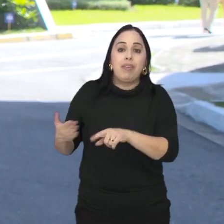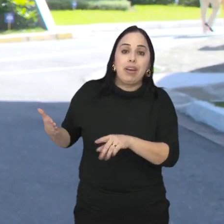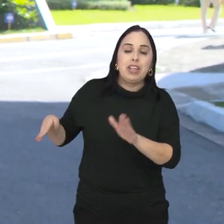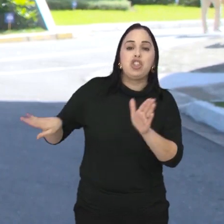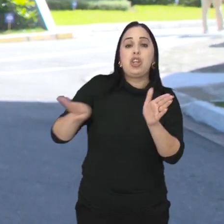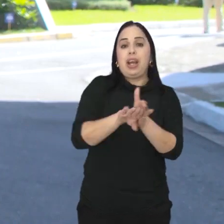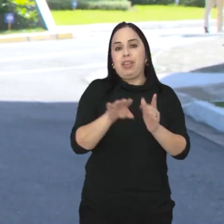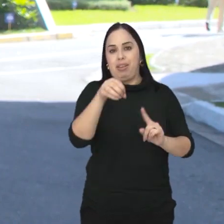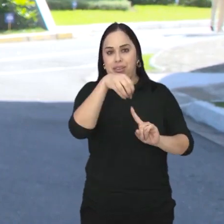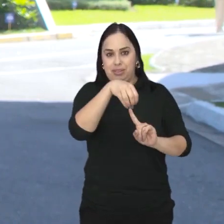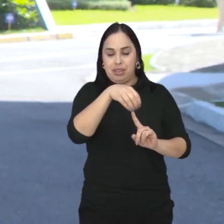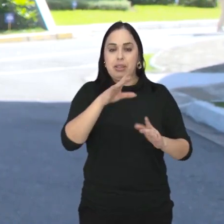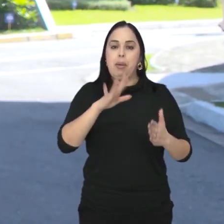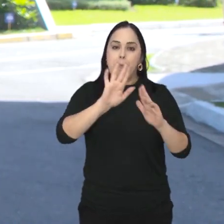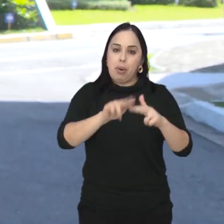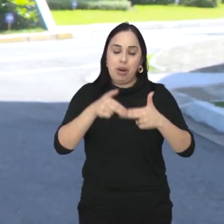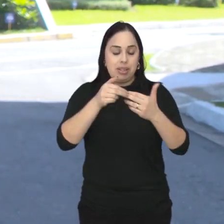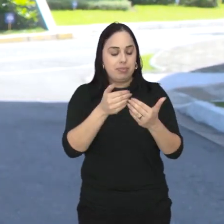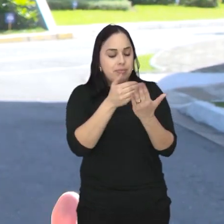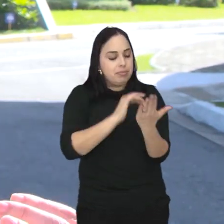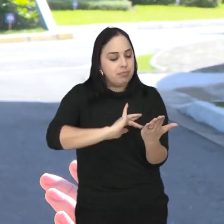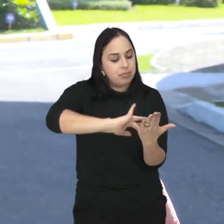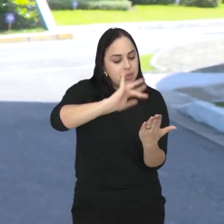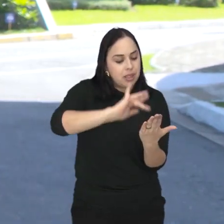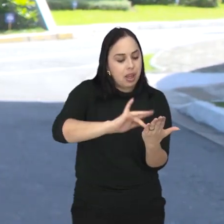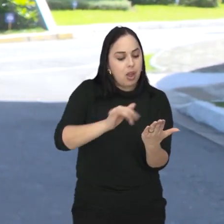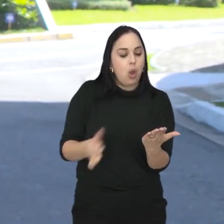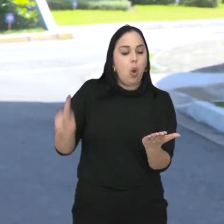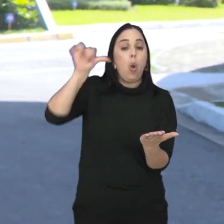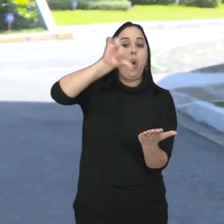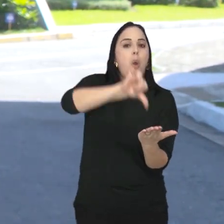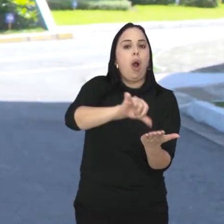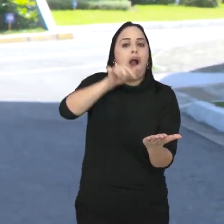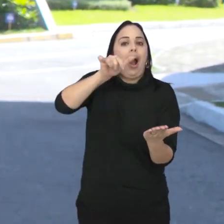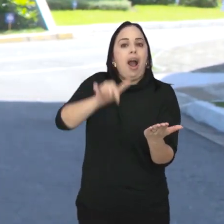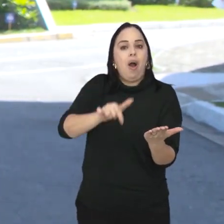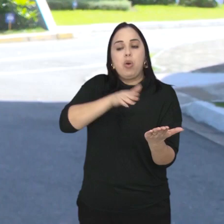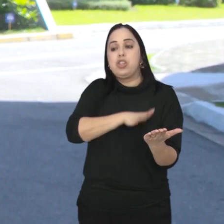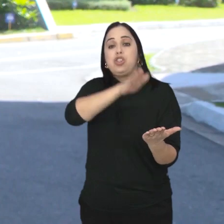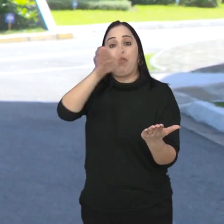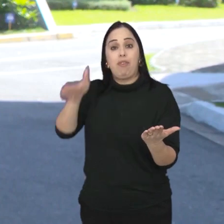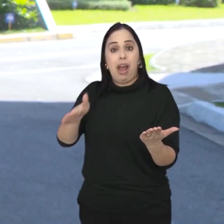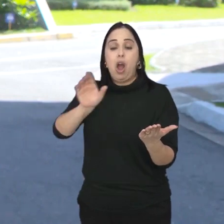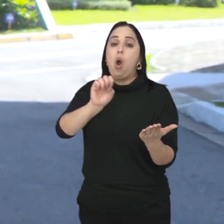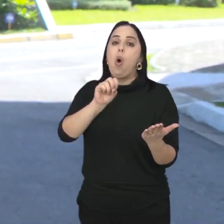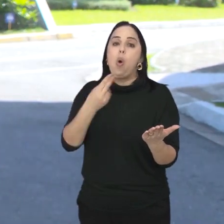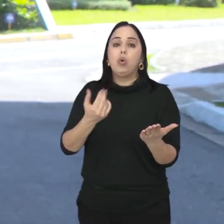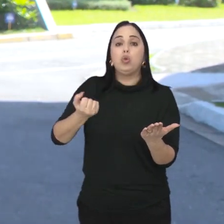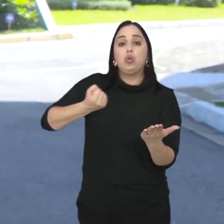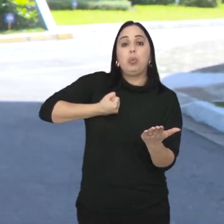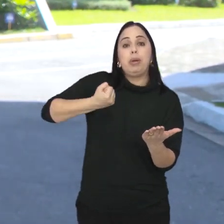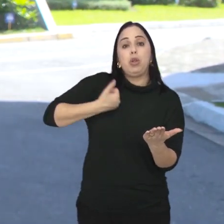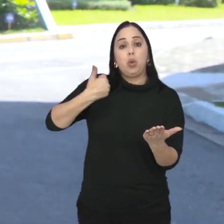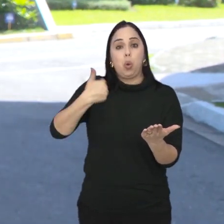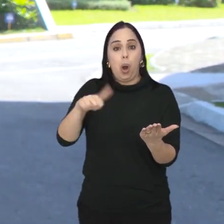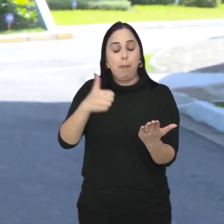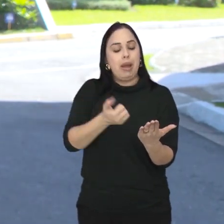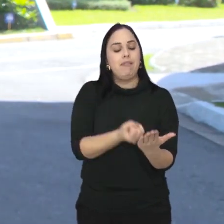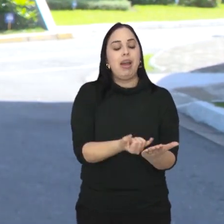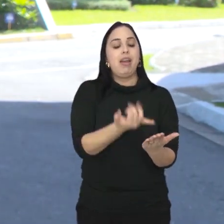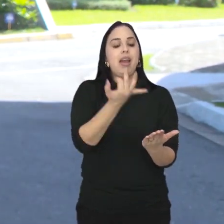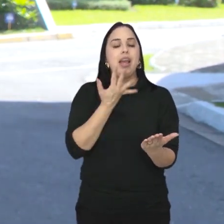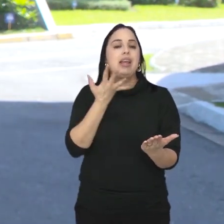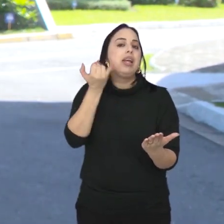vai chegar. Então ela abre esse aplicativo, ela pode colocar o local de interesse que ela quer ir, ou ela pode procurar pela linha, e o próprio aplicativo já